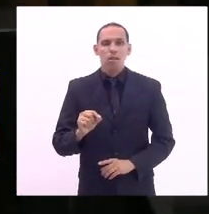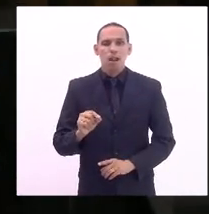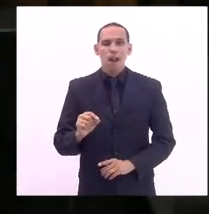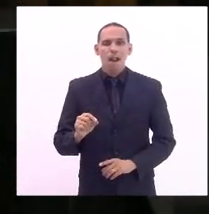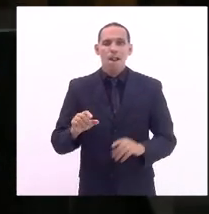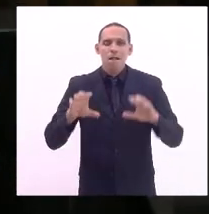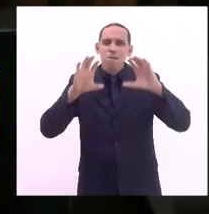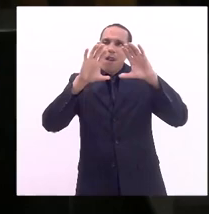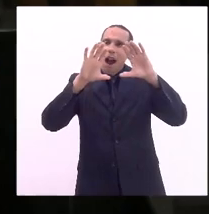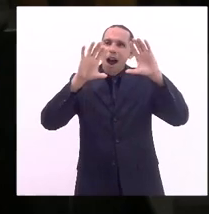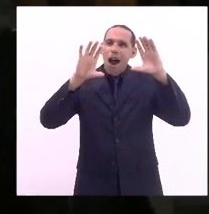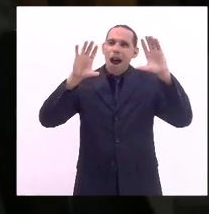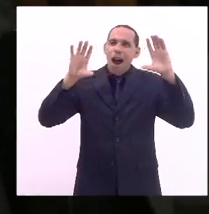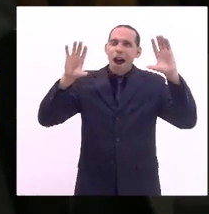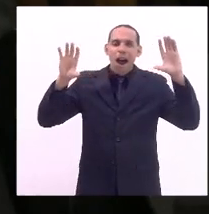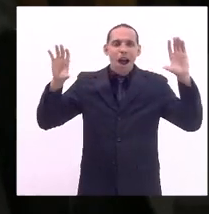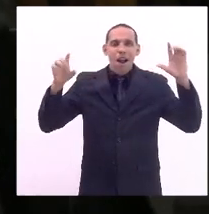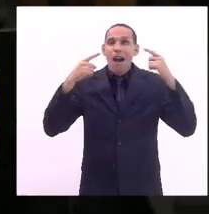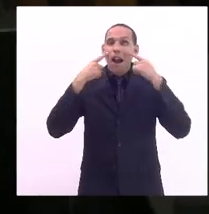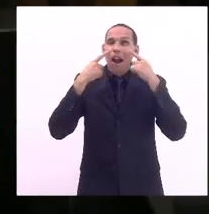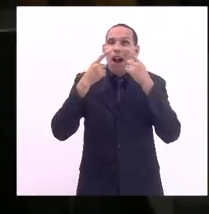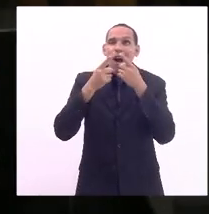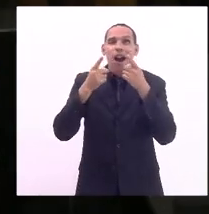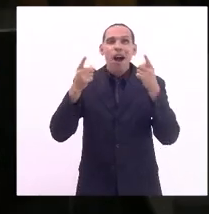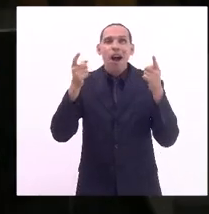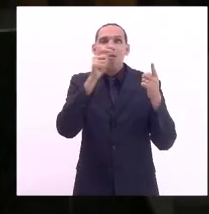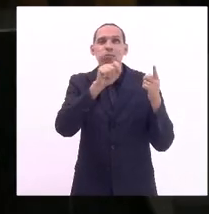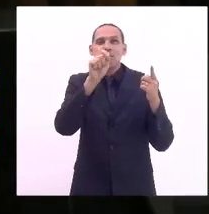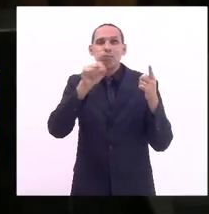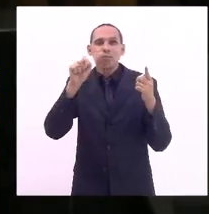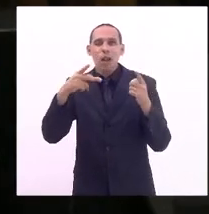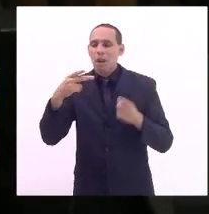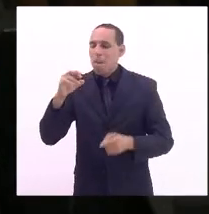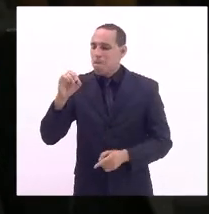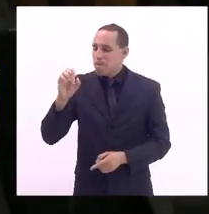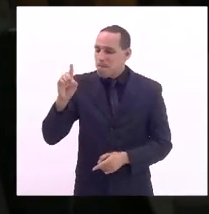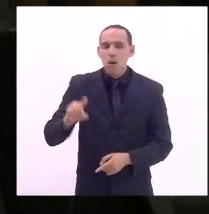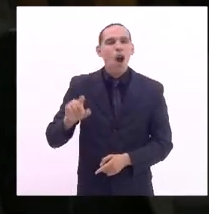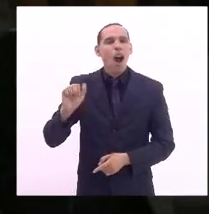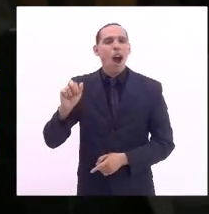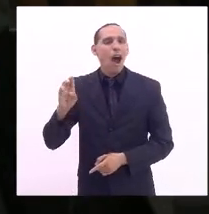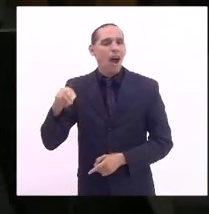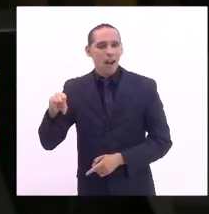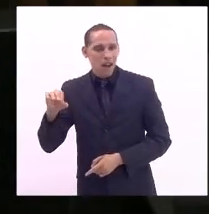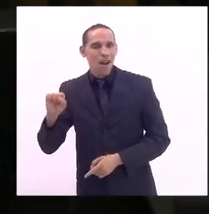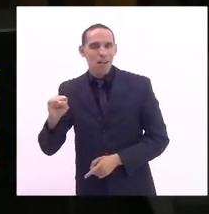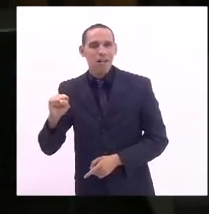imensa, escrita aqui na minha frente, pró-armas,